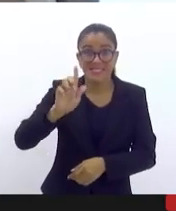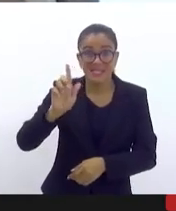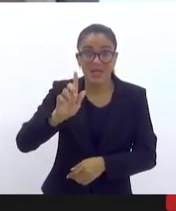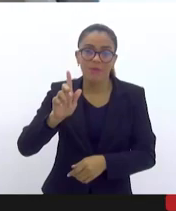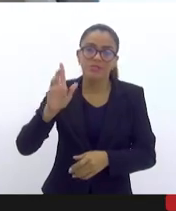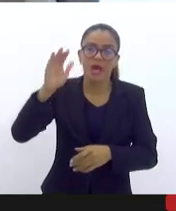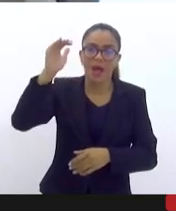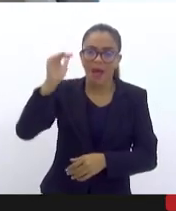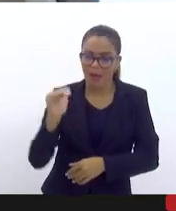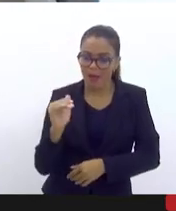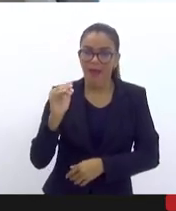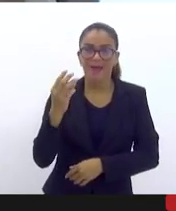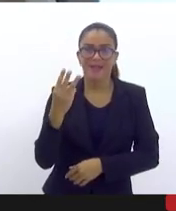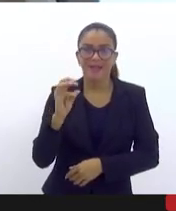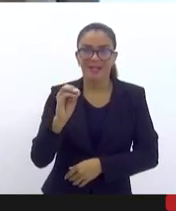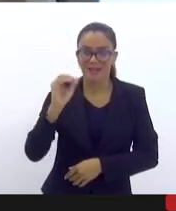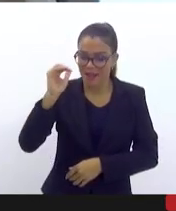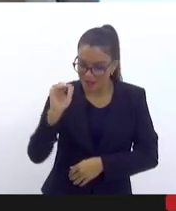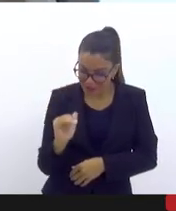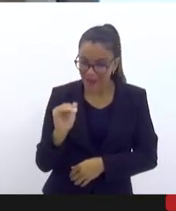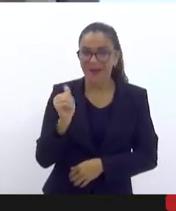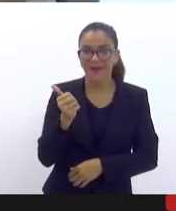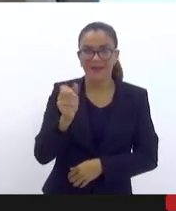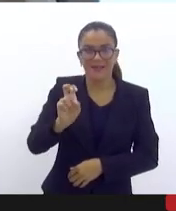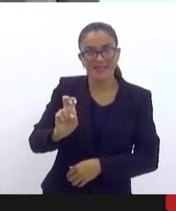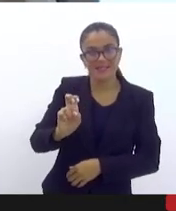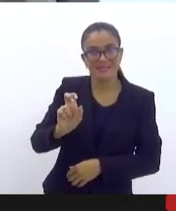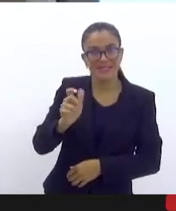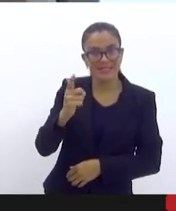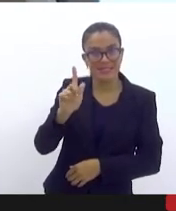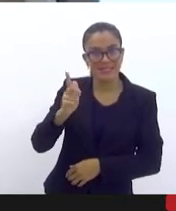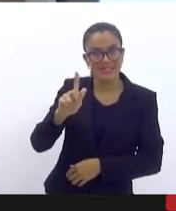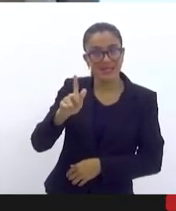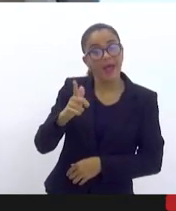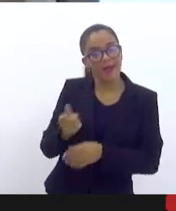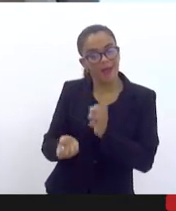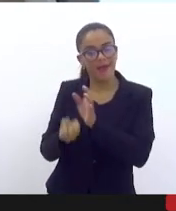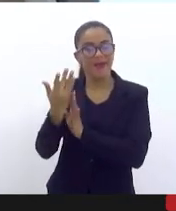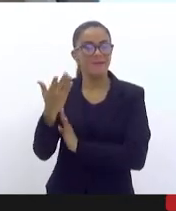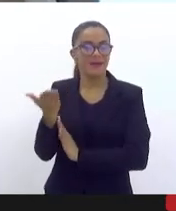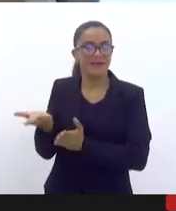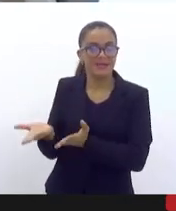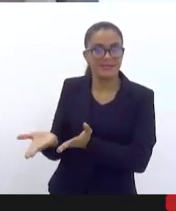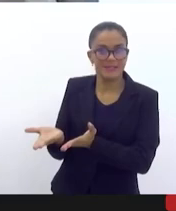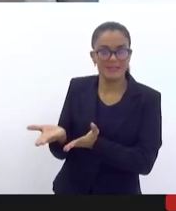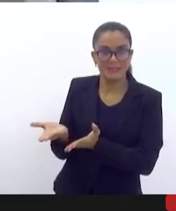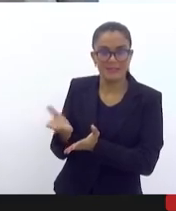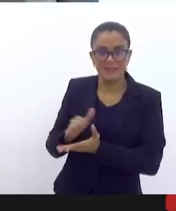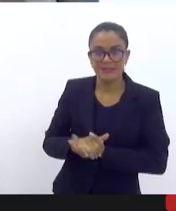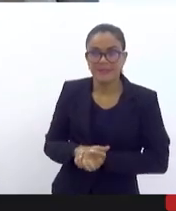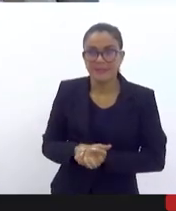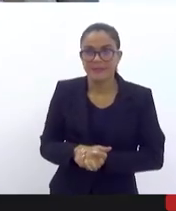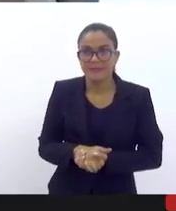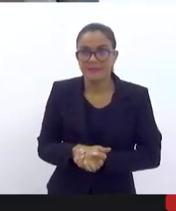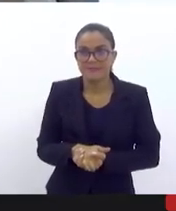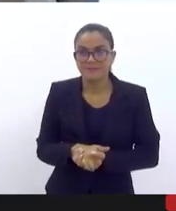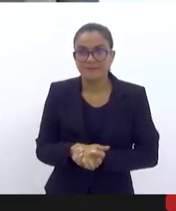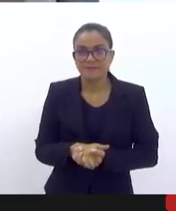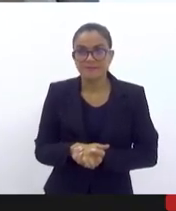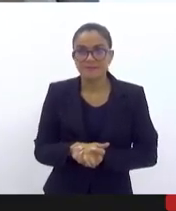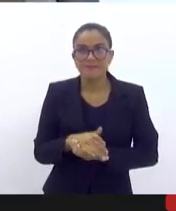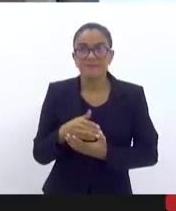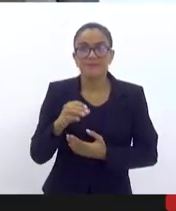já caem para 15 aí já fica mais ele começa a aparecer o que a gente tem visto né então